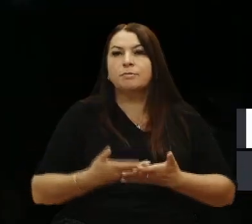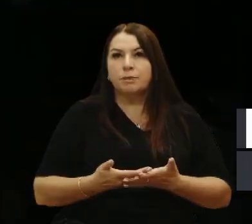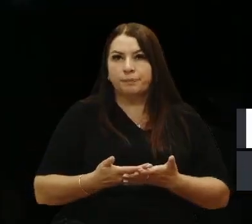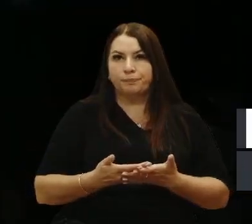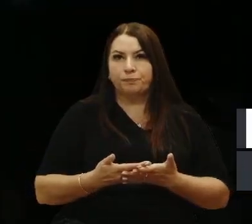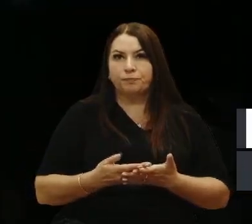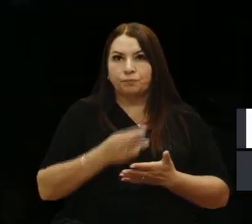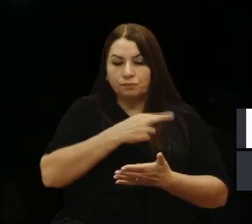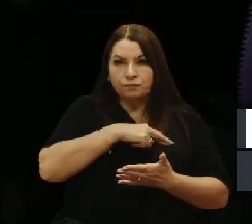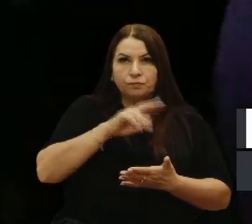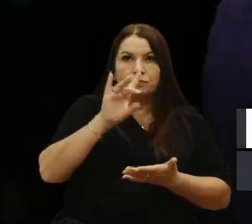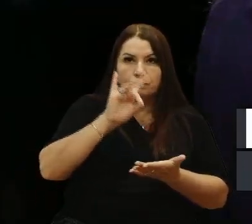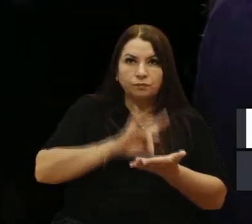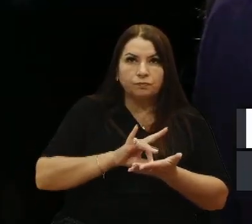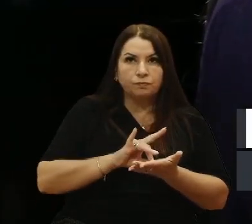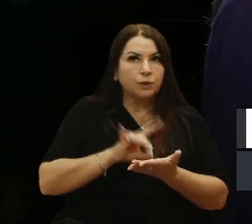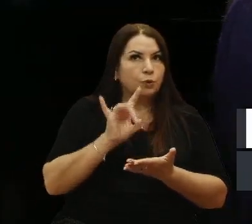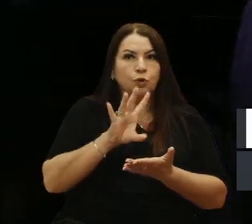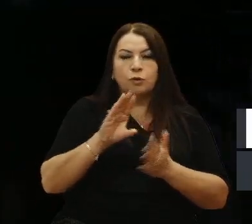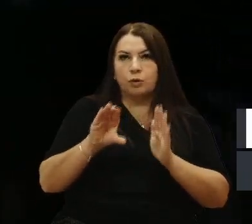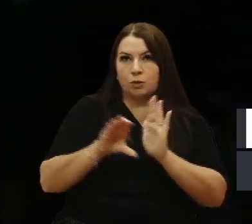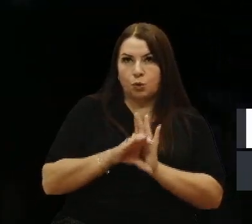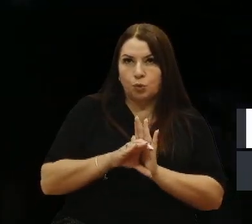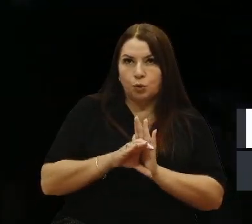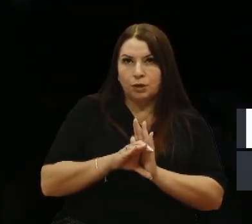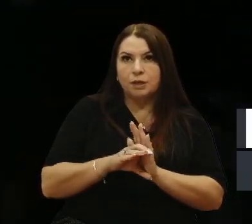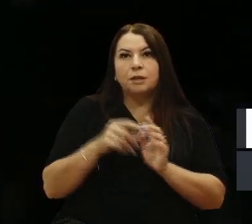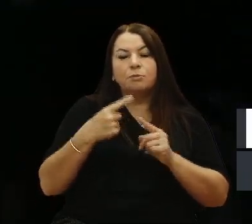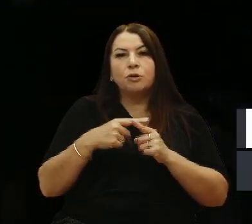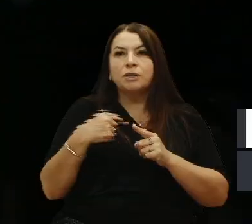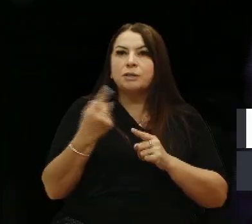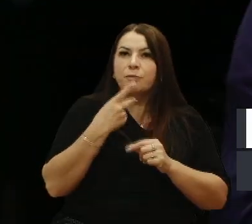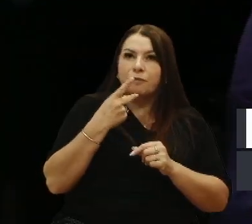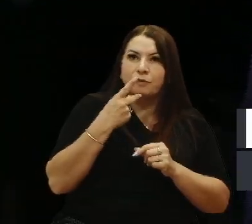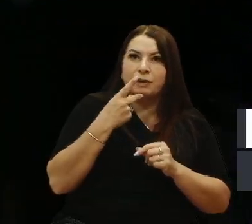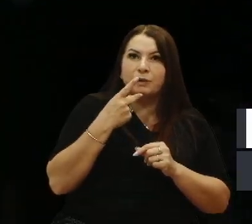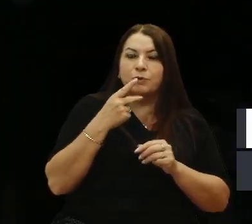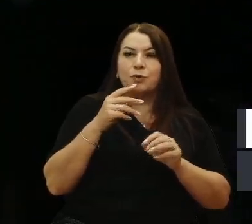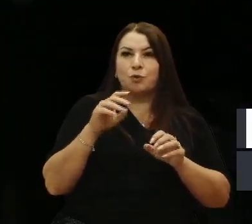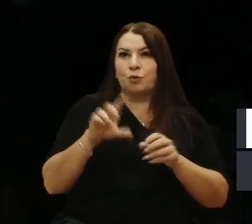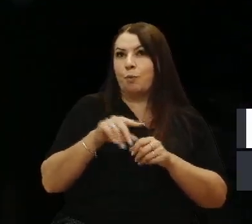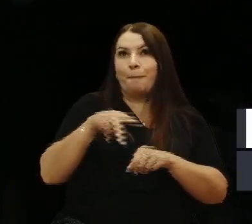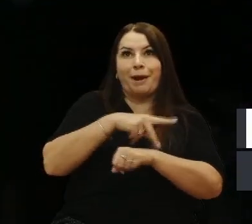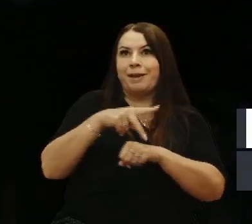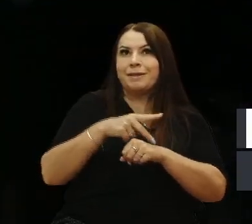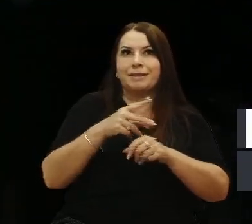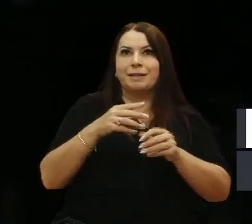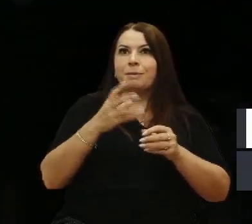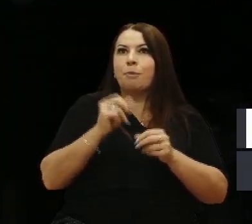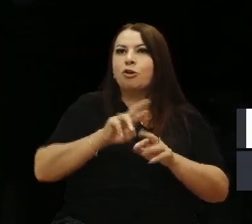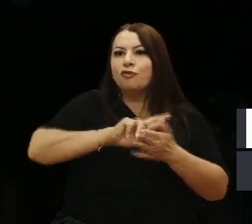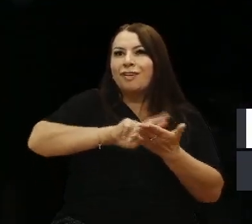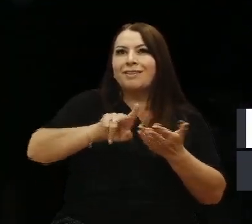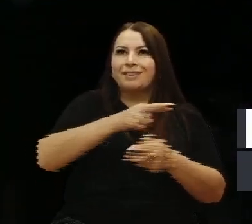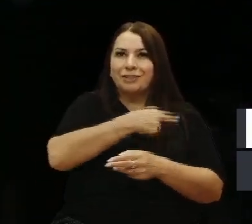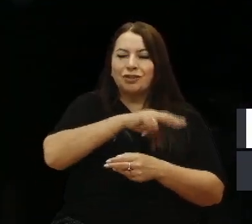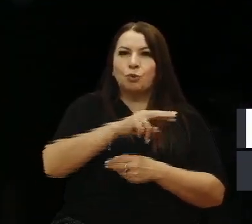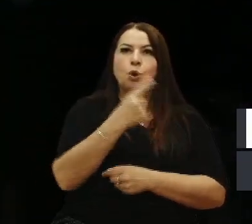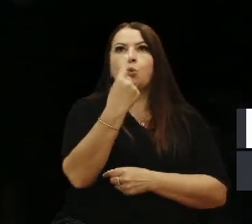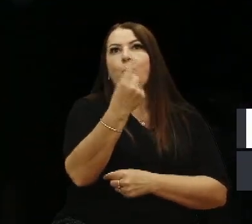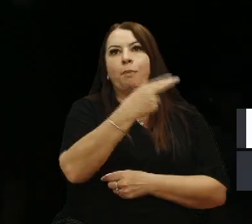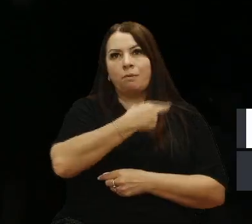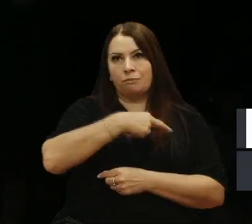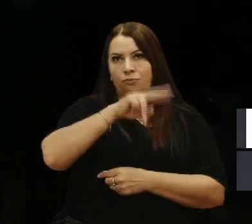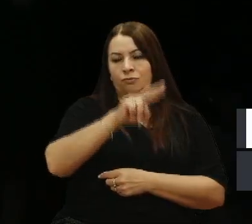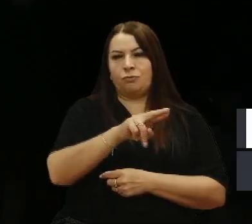a religião oficial do Brasil não fosse a católica. Porque se nós estamos falando em Estado laico, a gente não pode dizer que o país tem uma